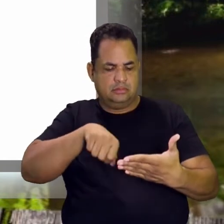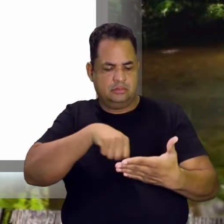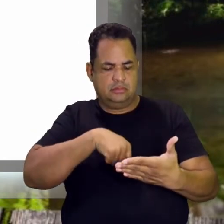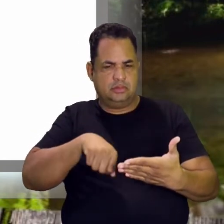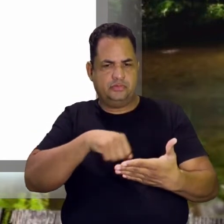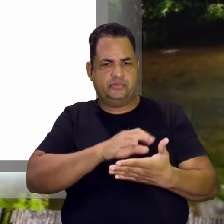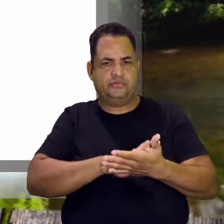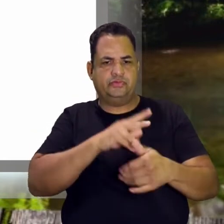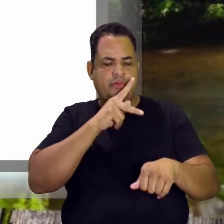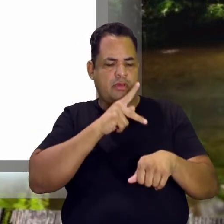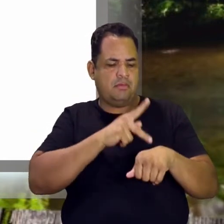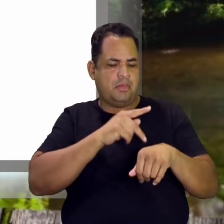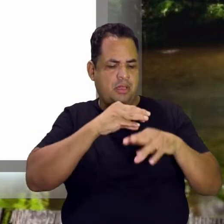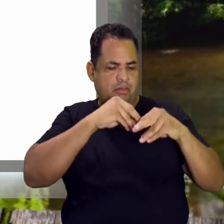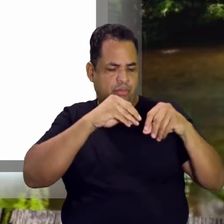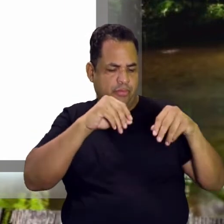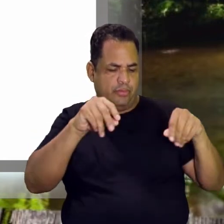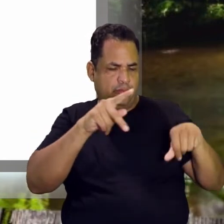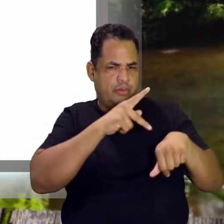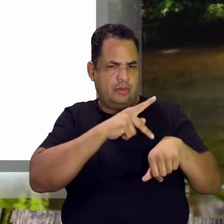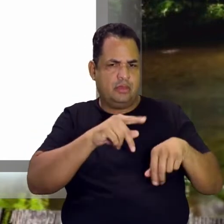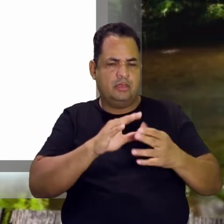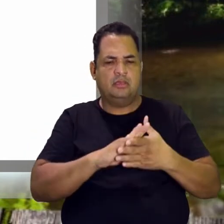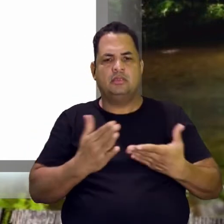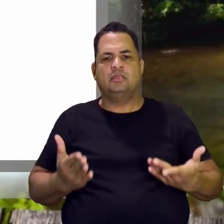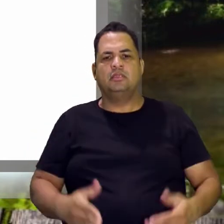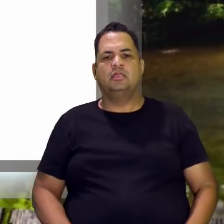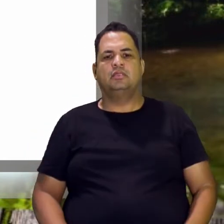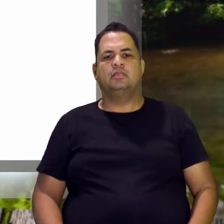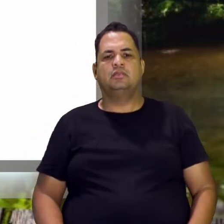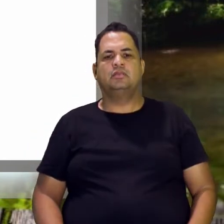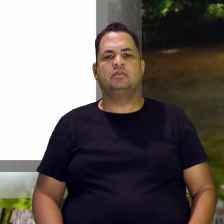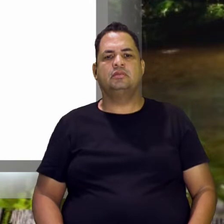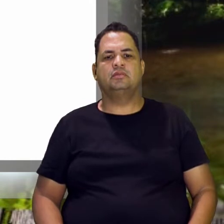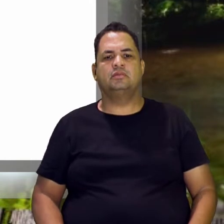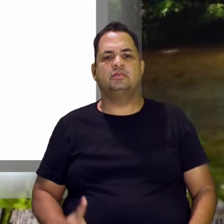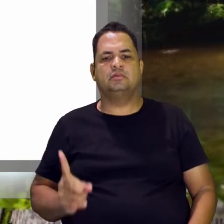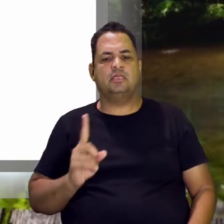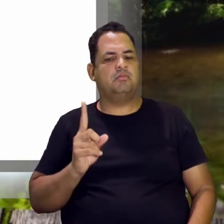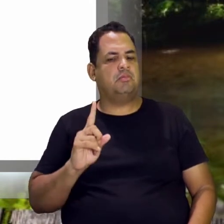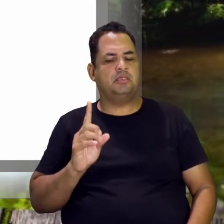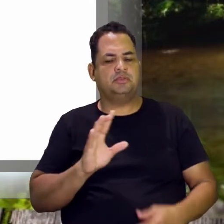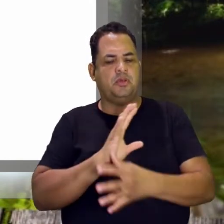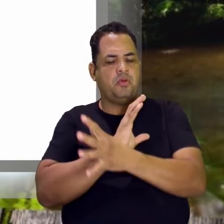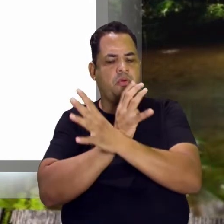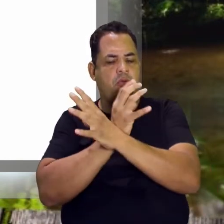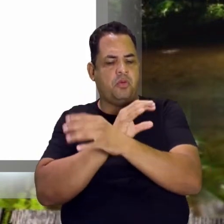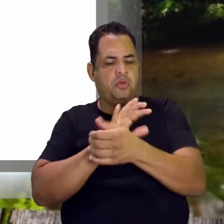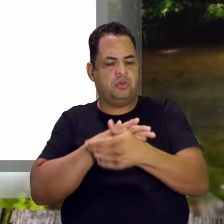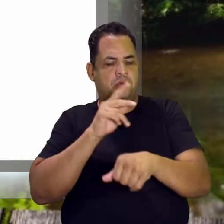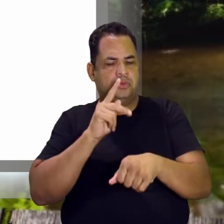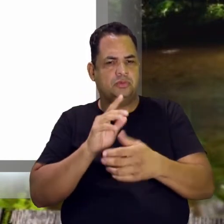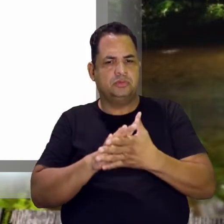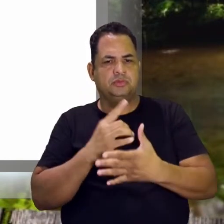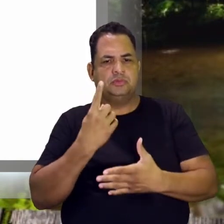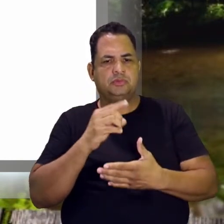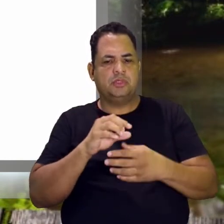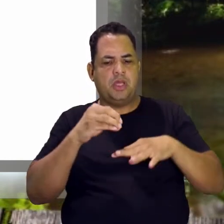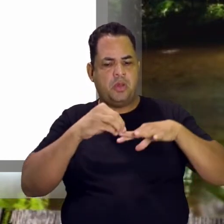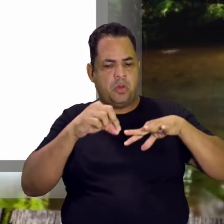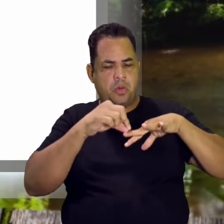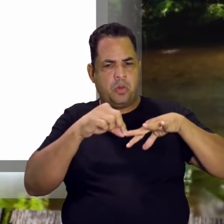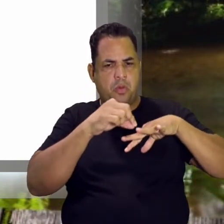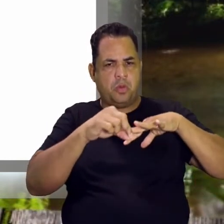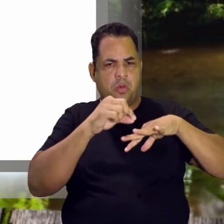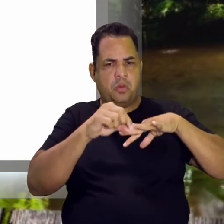fossilíferos, tá? Quando a gente fala registro fossilíferos, meus amores, não é só osso, não é só unha, não